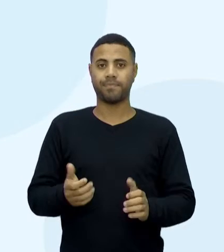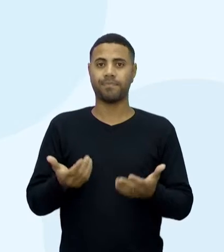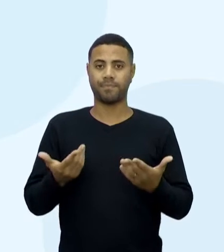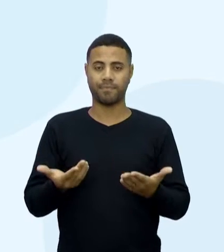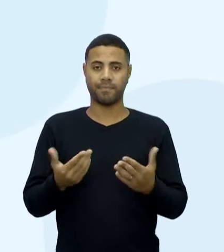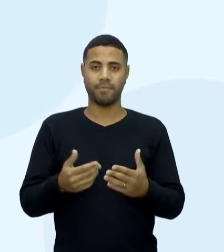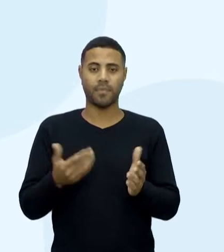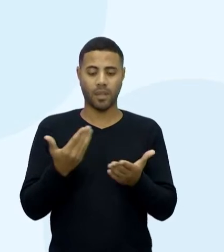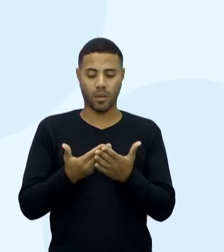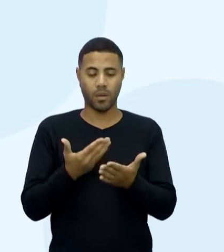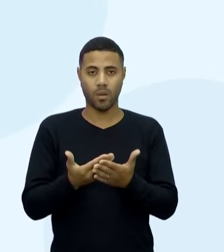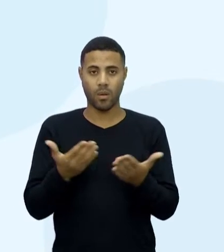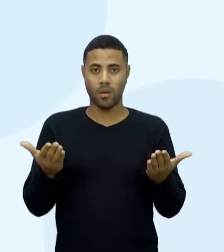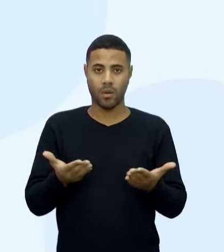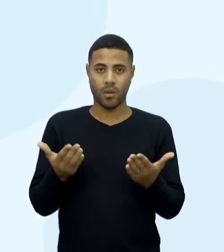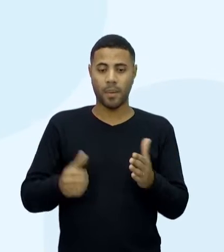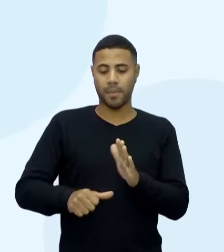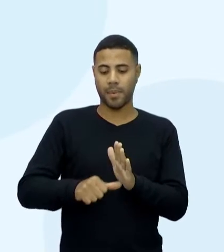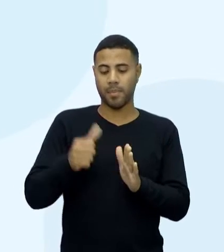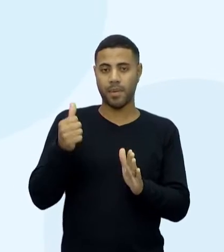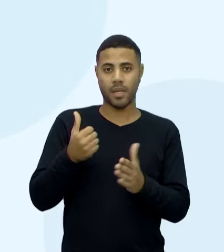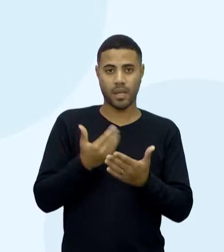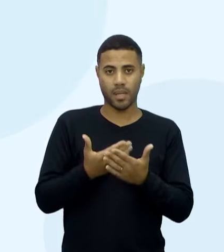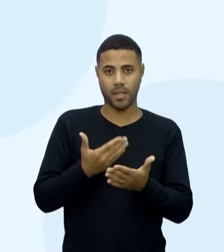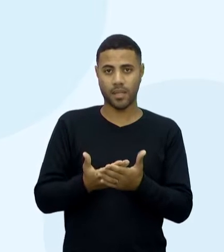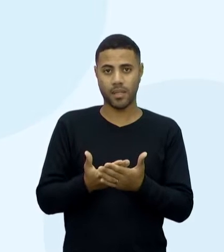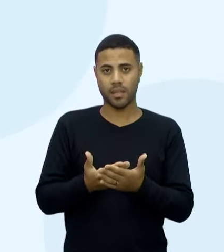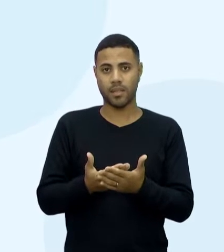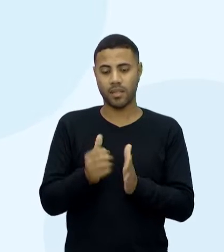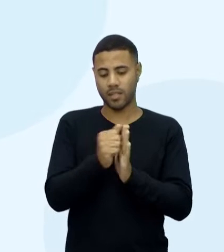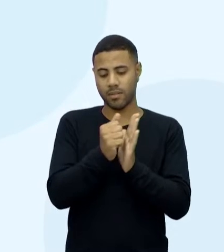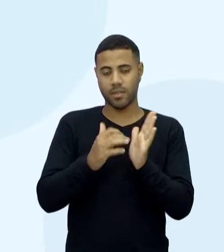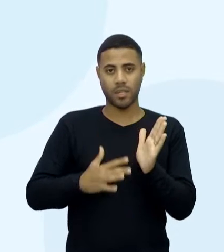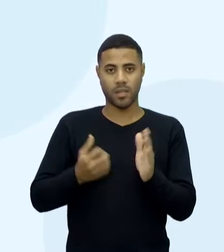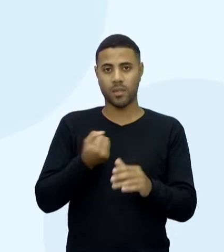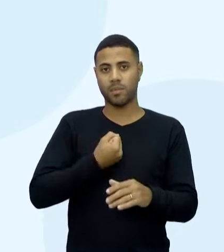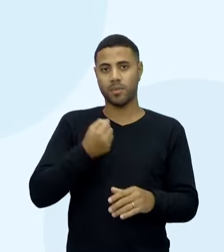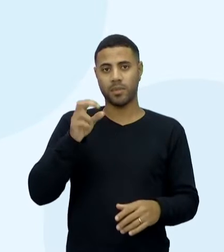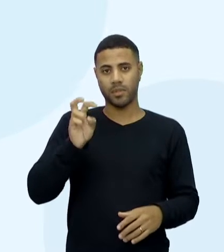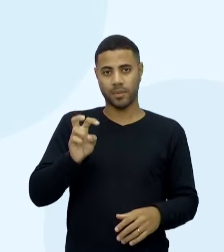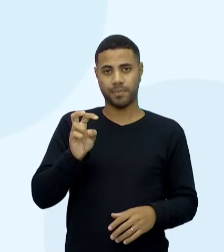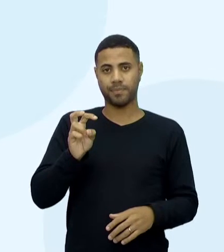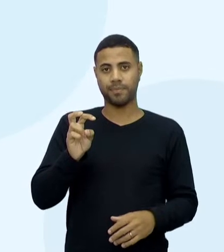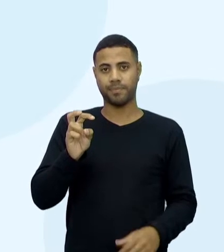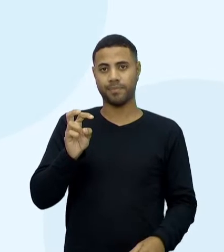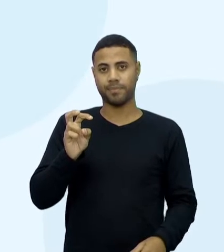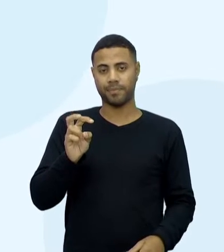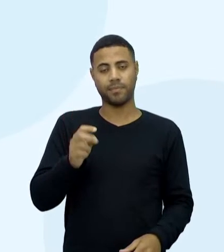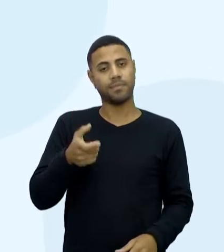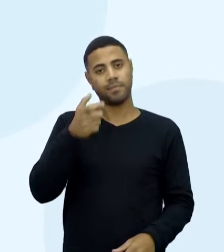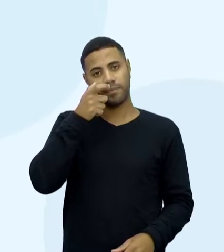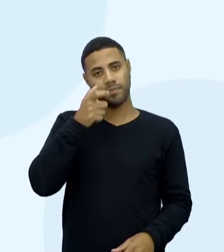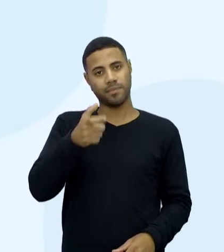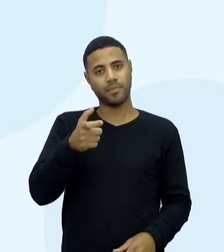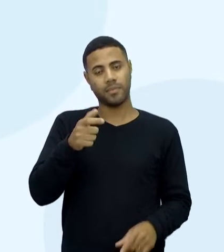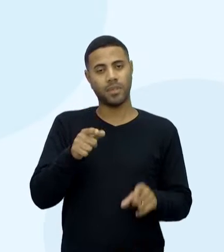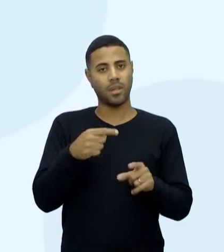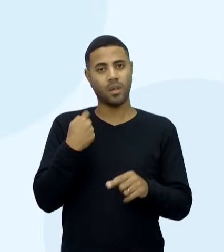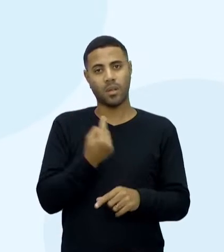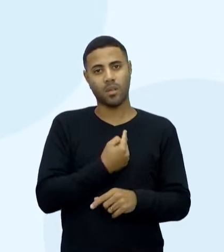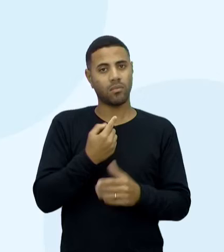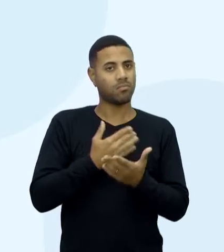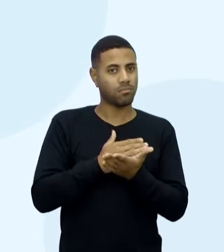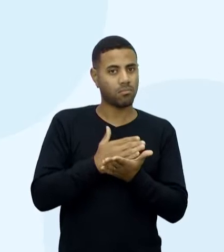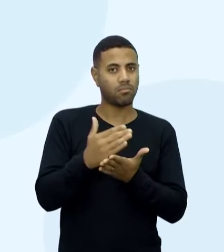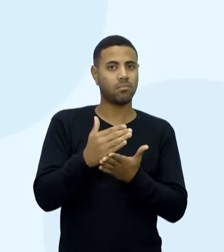essa aula de hoje né Essa é a primeira aula da atividade cinco e é interessante que a gente já comece